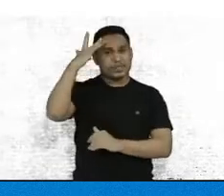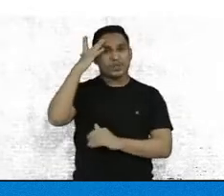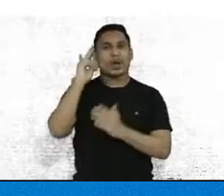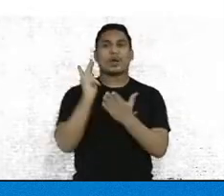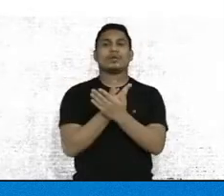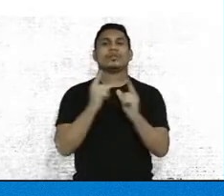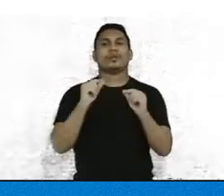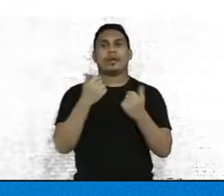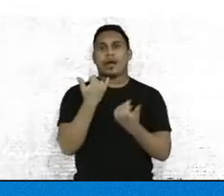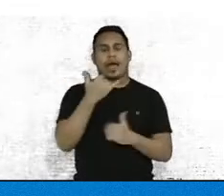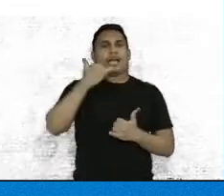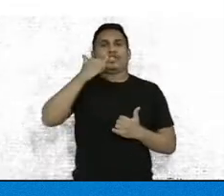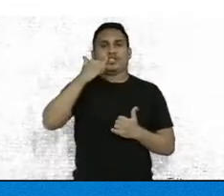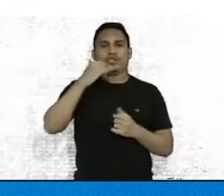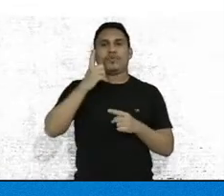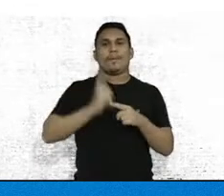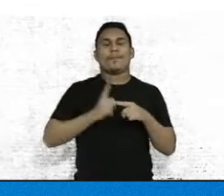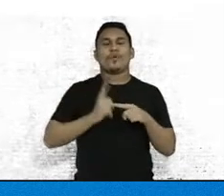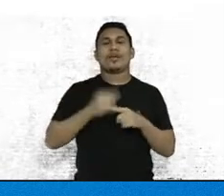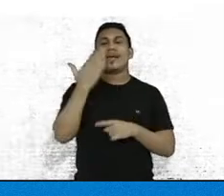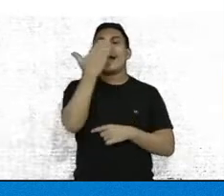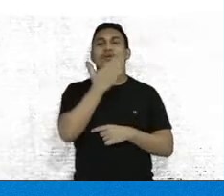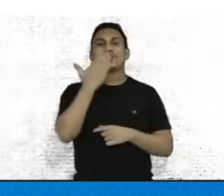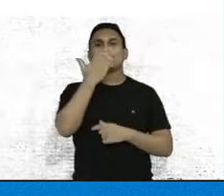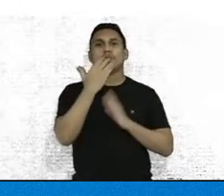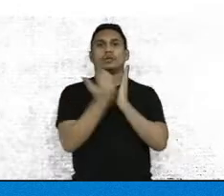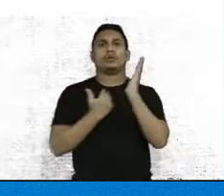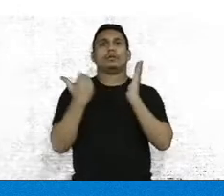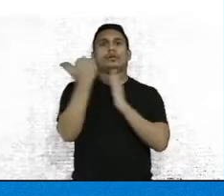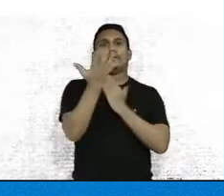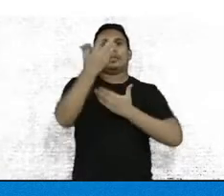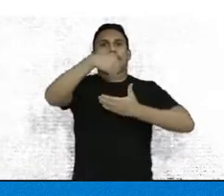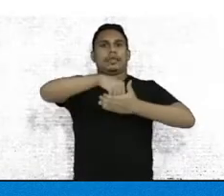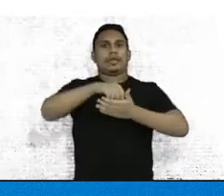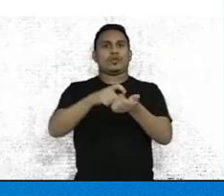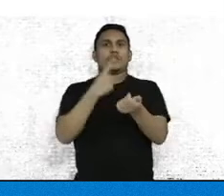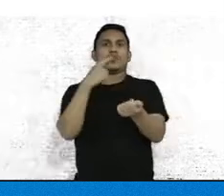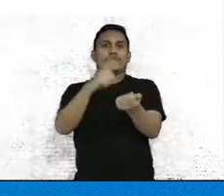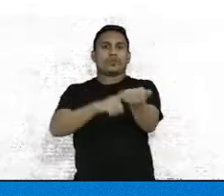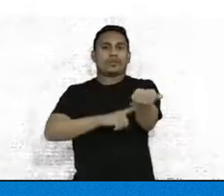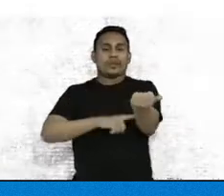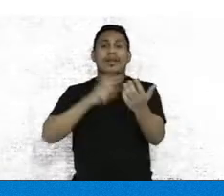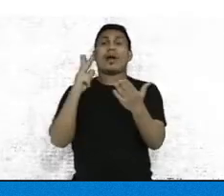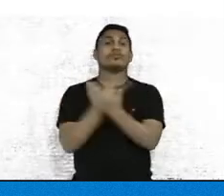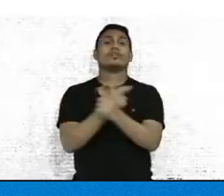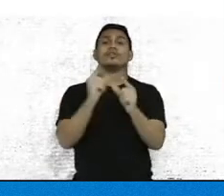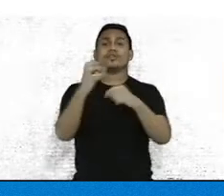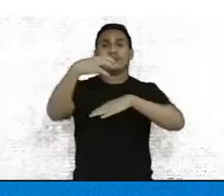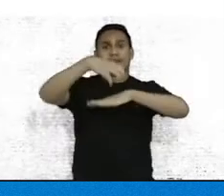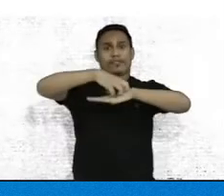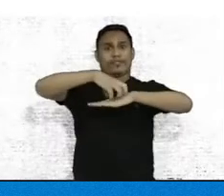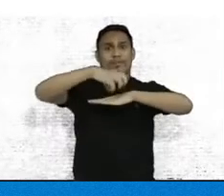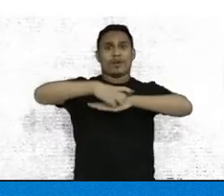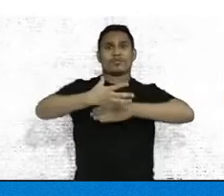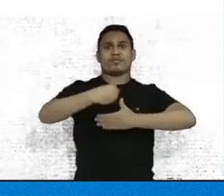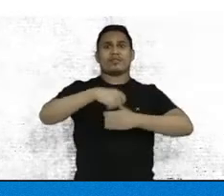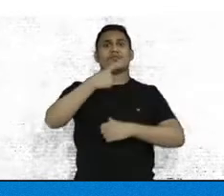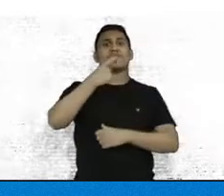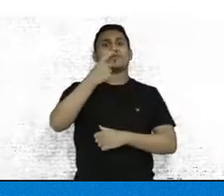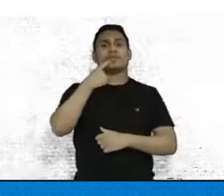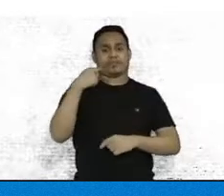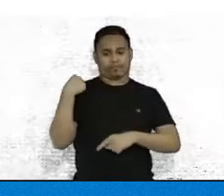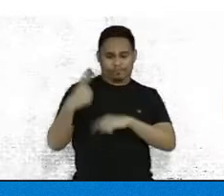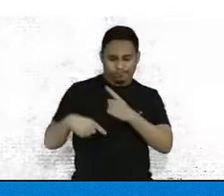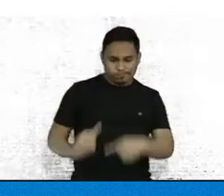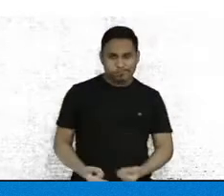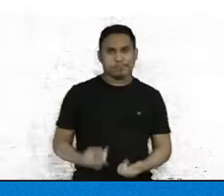de açúcar uma cascata inflamatória que perpetua os processos autoimunes. Então, se